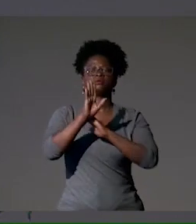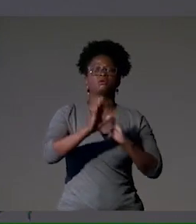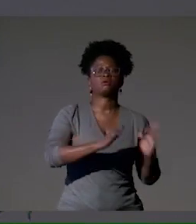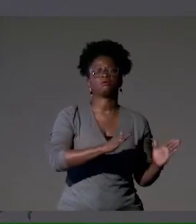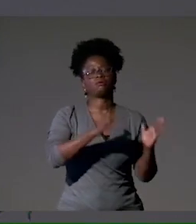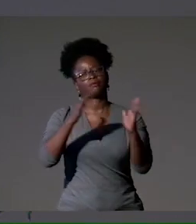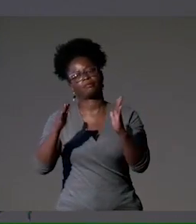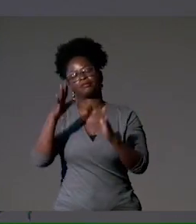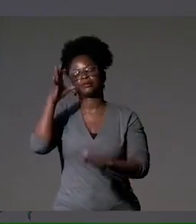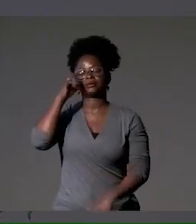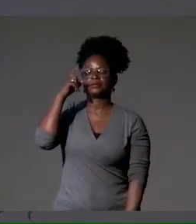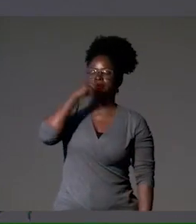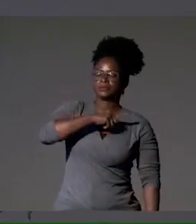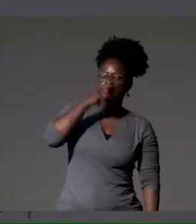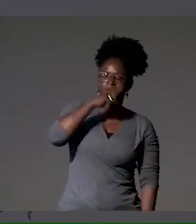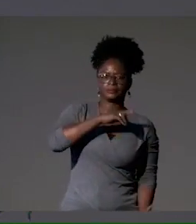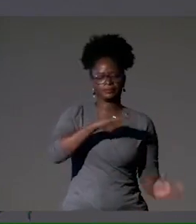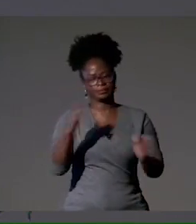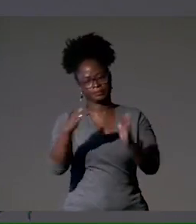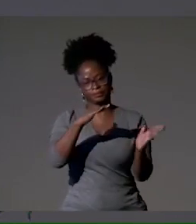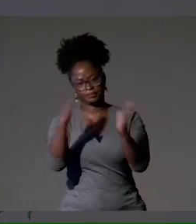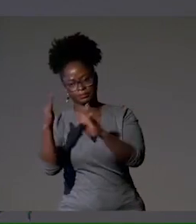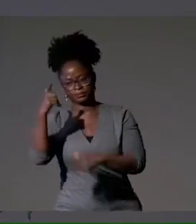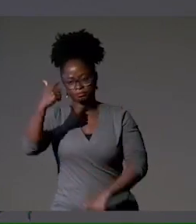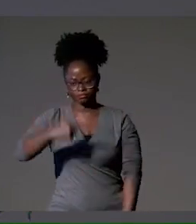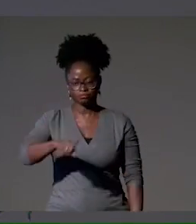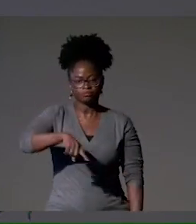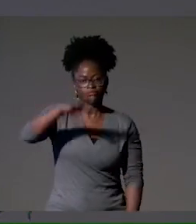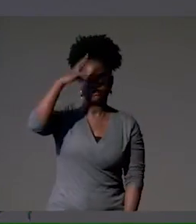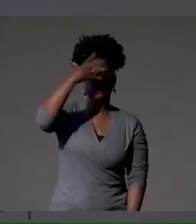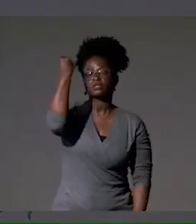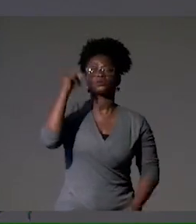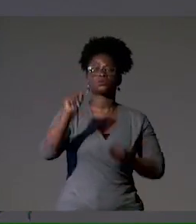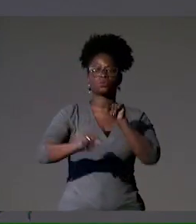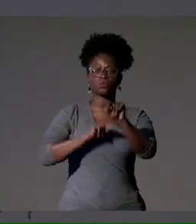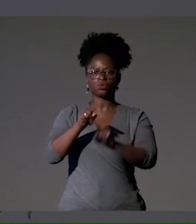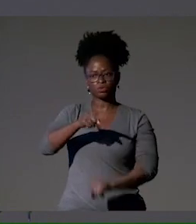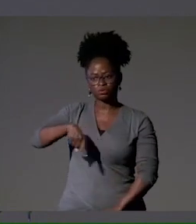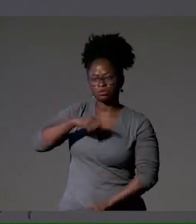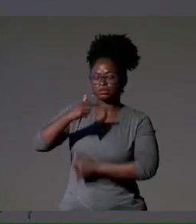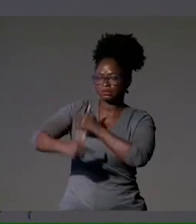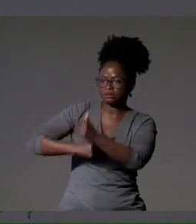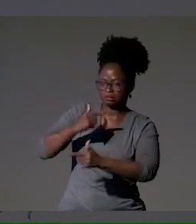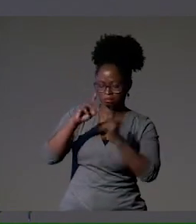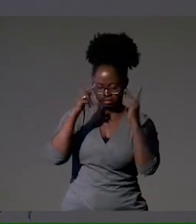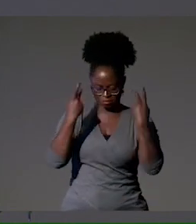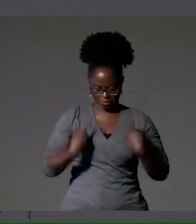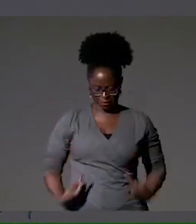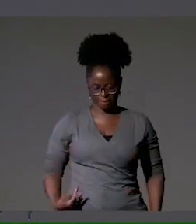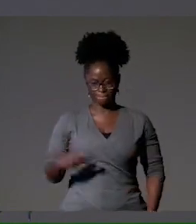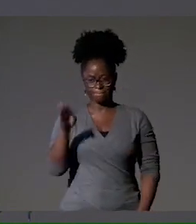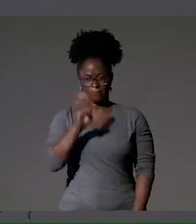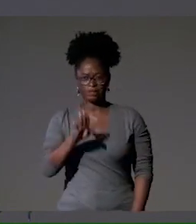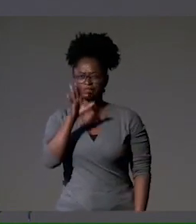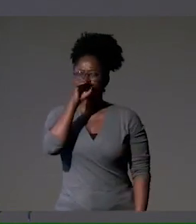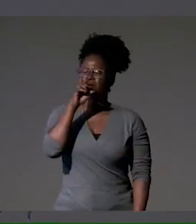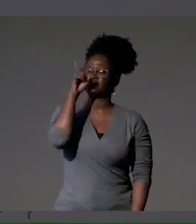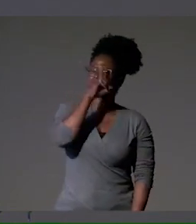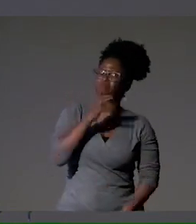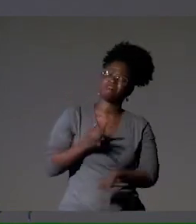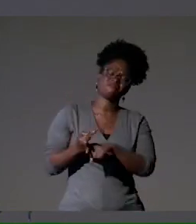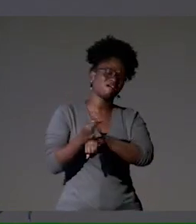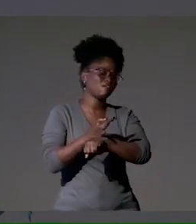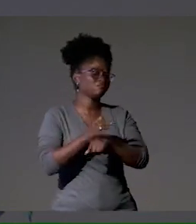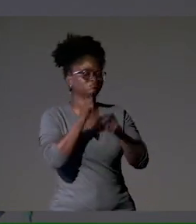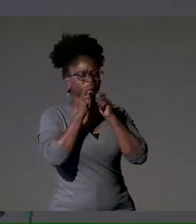processo todo de novo. E a gente esquece que, do ponto de vista nosso, de ritmo biológico, não existe sábado, domingo, férias,